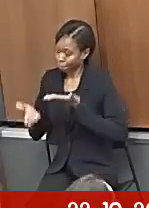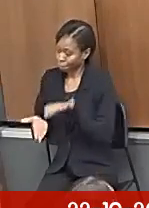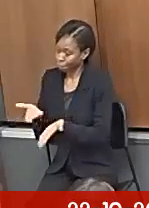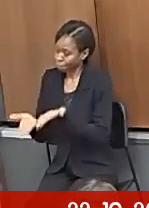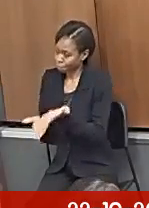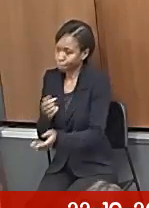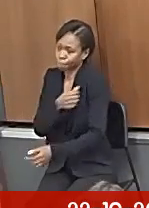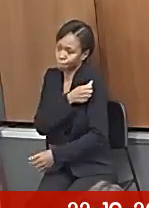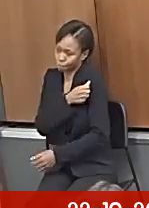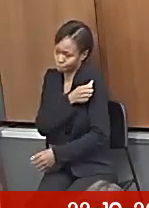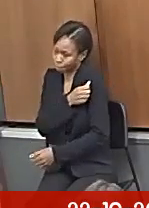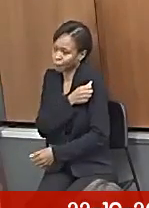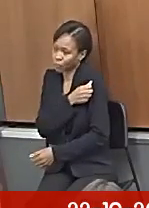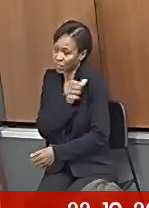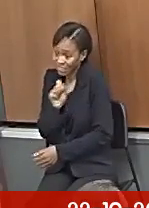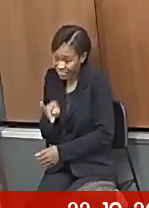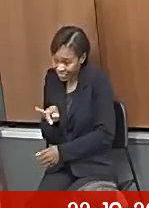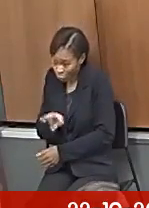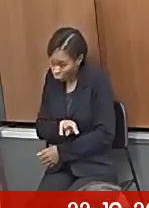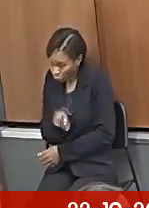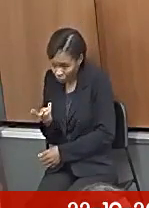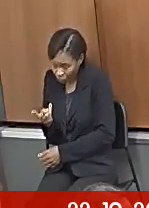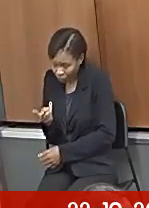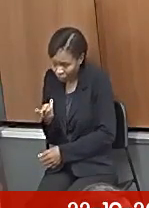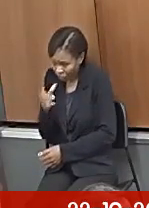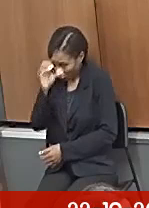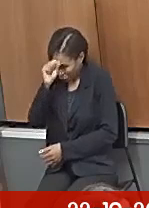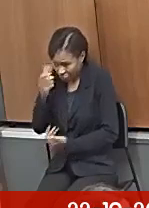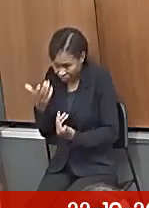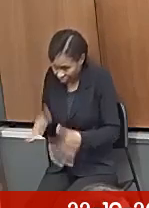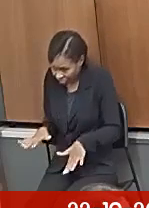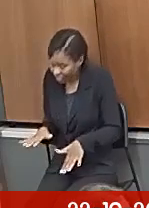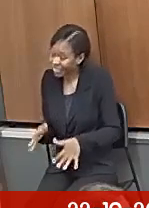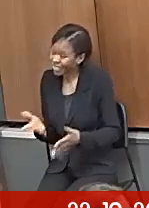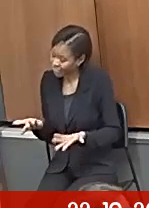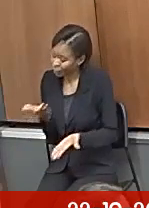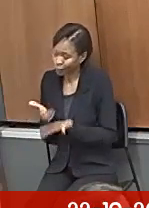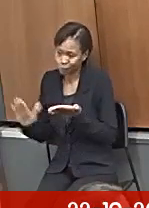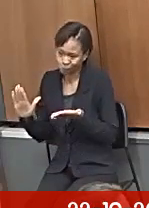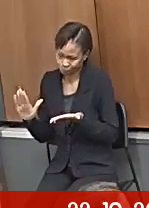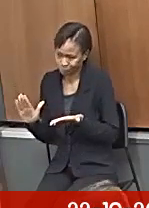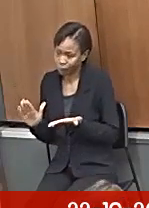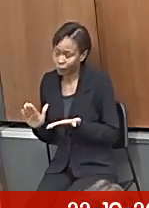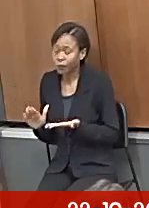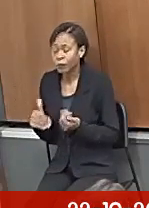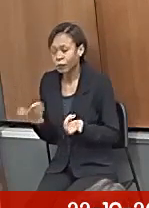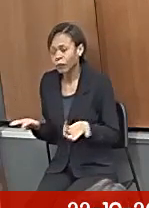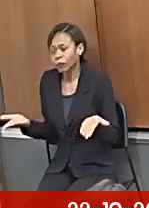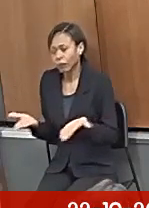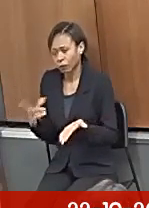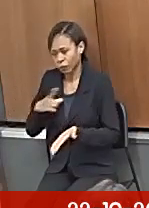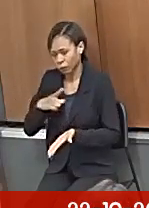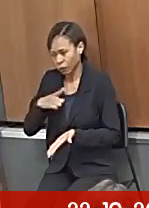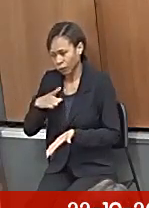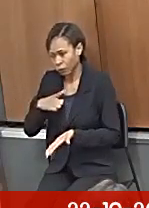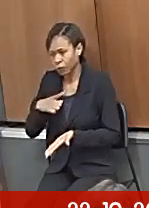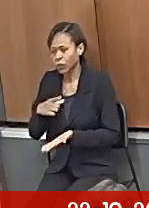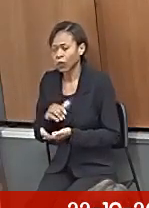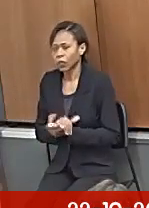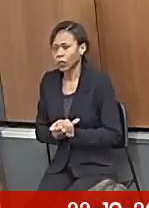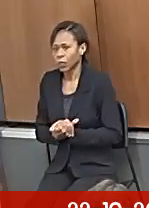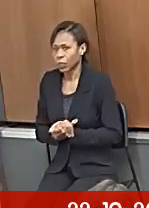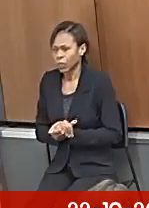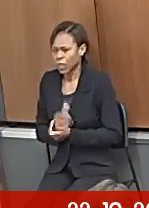estão chegando, automaticamente eu estou fora de mercado, porque eu vou ter que aprender a lidar com isso. Então, hoje nós temos a Clínica